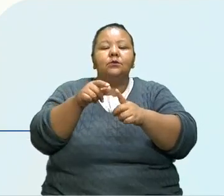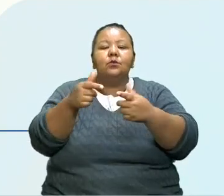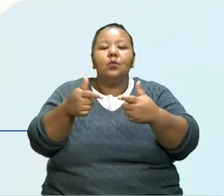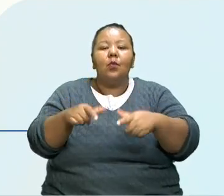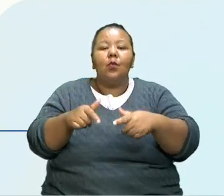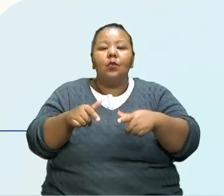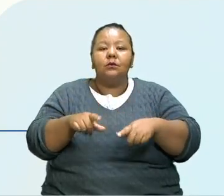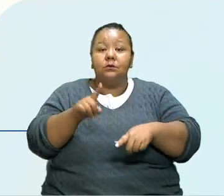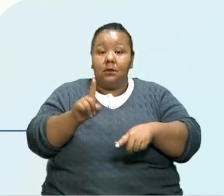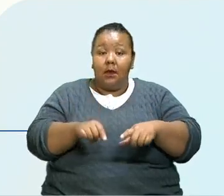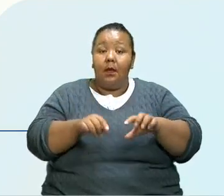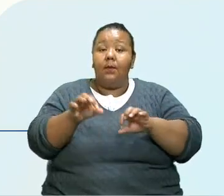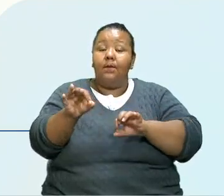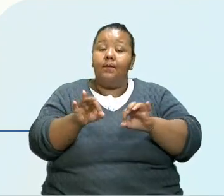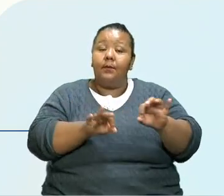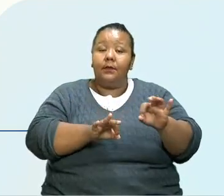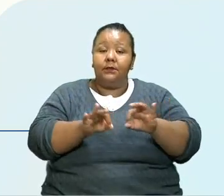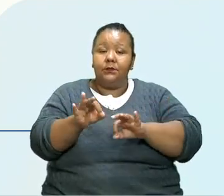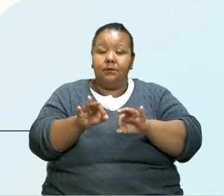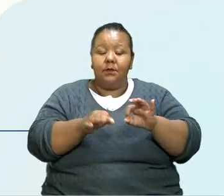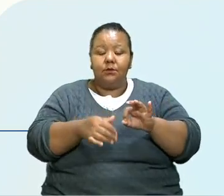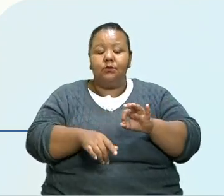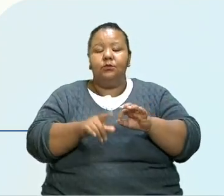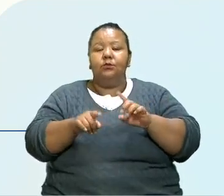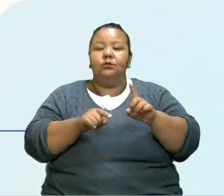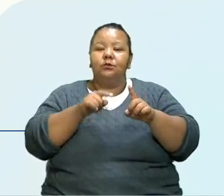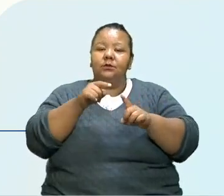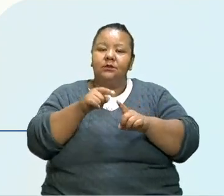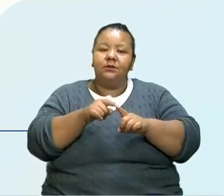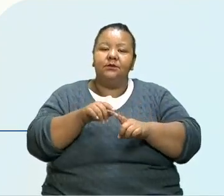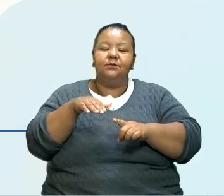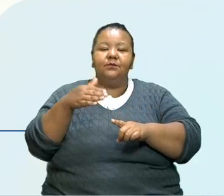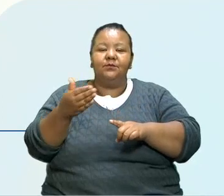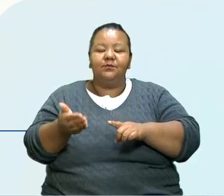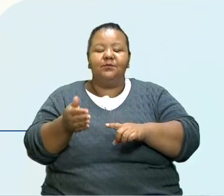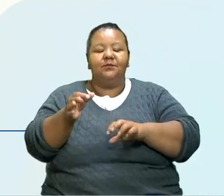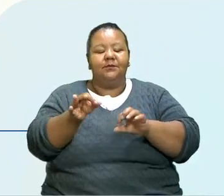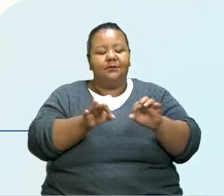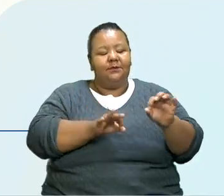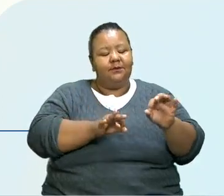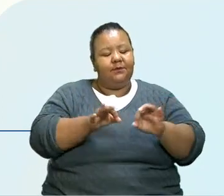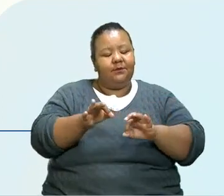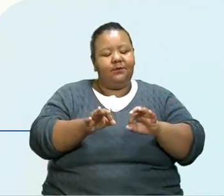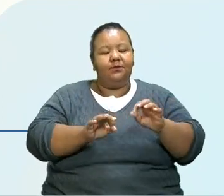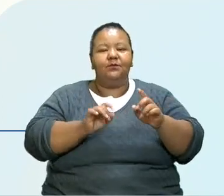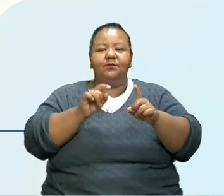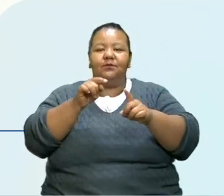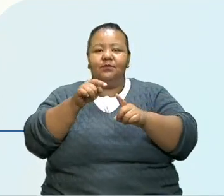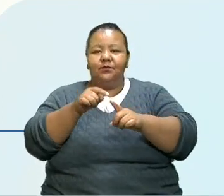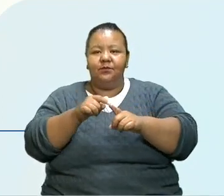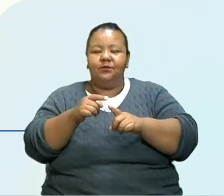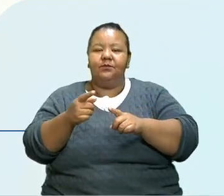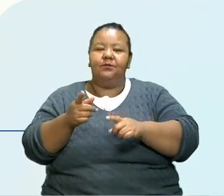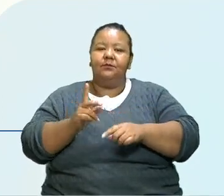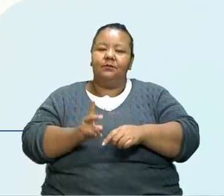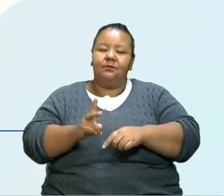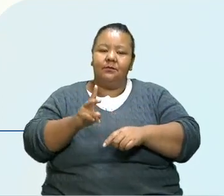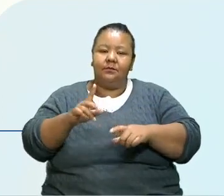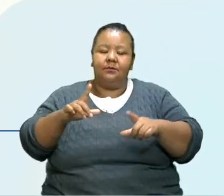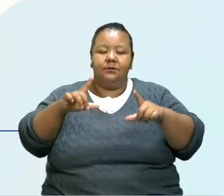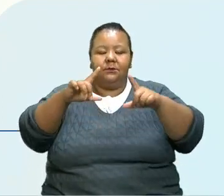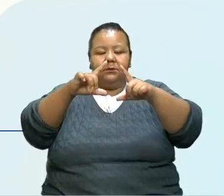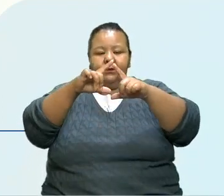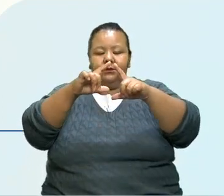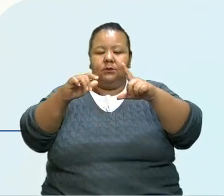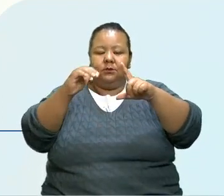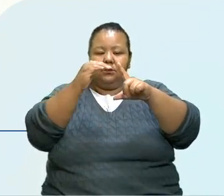no meu planejamento, meus objetivos planejados. Aonde que eu planejei esses objetivos? Eu vou voltar sempre para